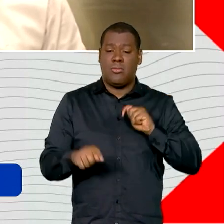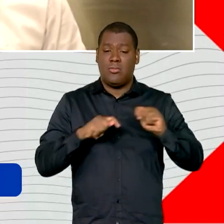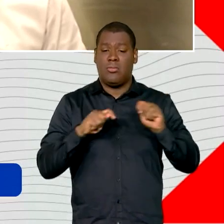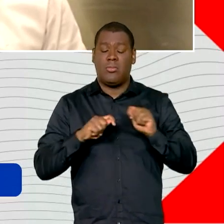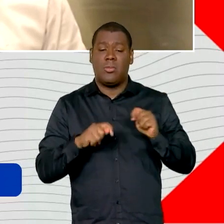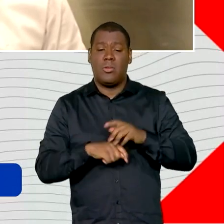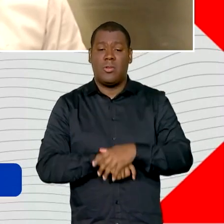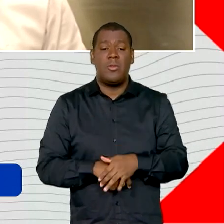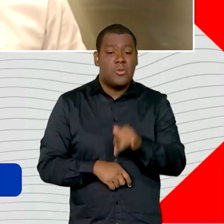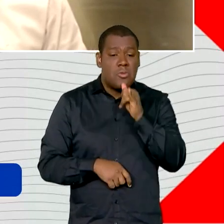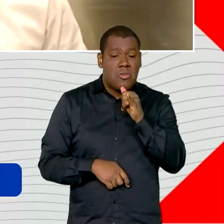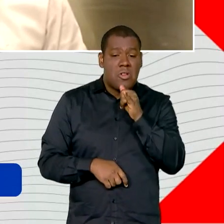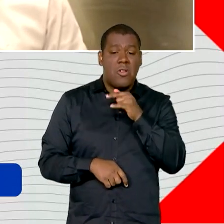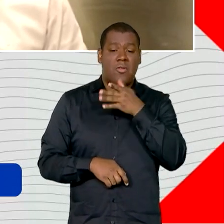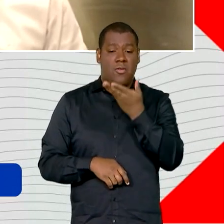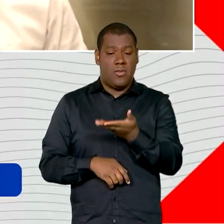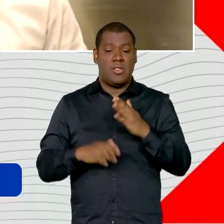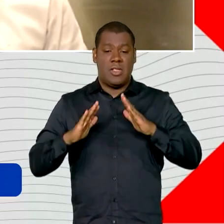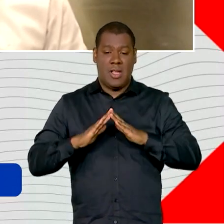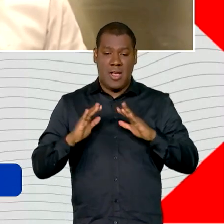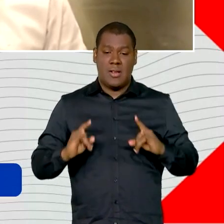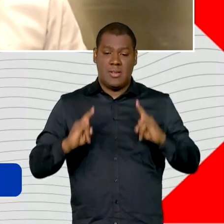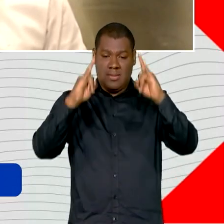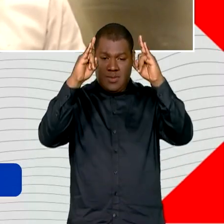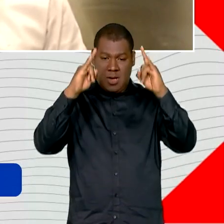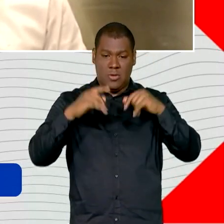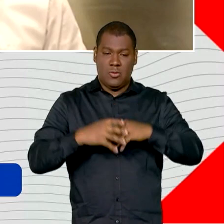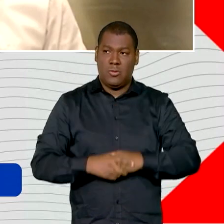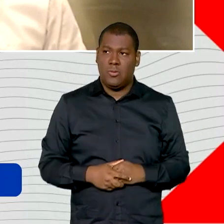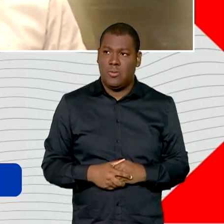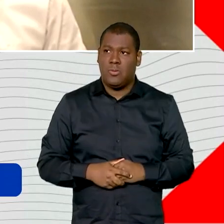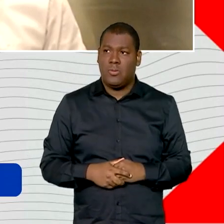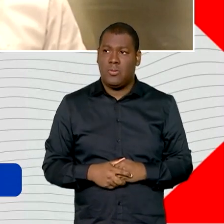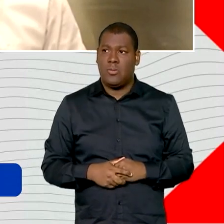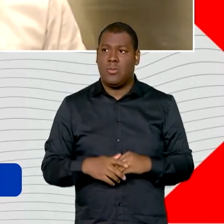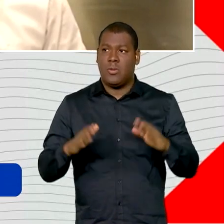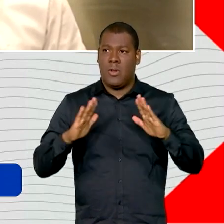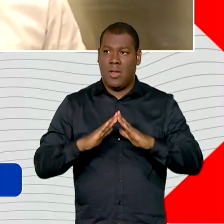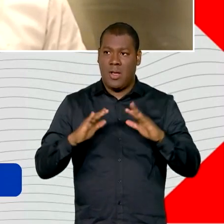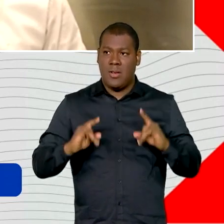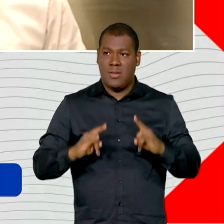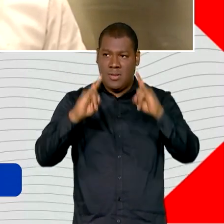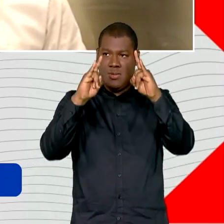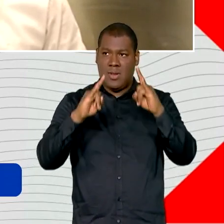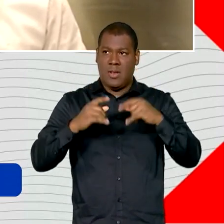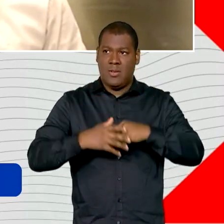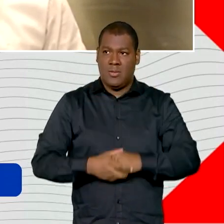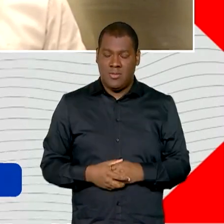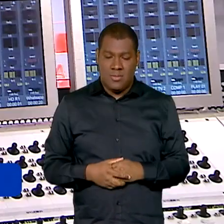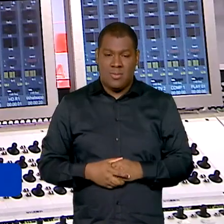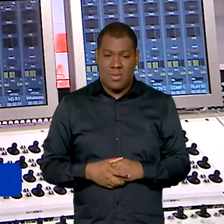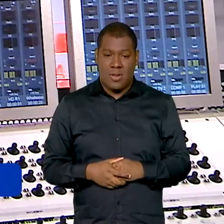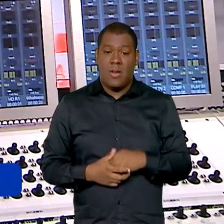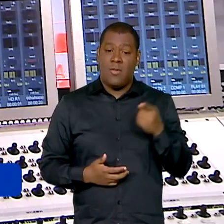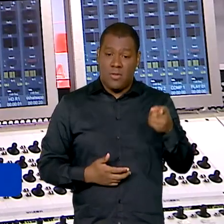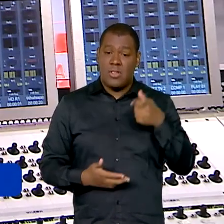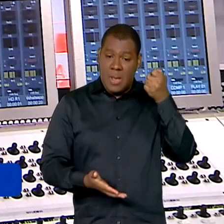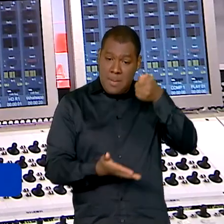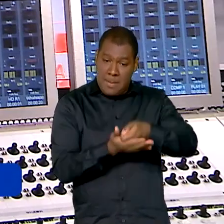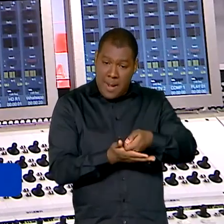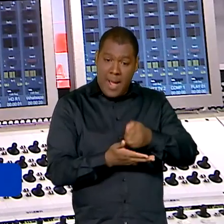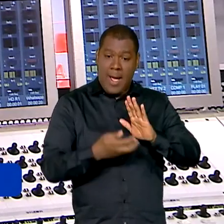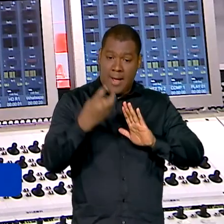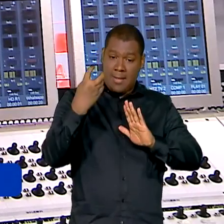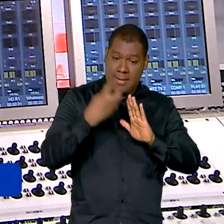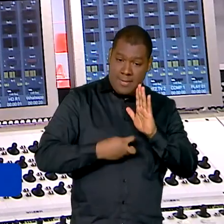Você mora em um prédio de apartamentos, um edifício. Lá tem uma taxa de condomínio, não é? Sim. Se, vamos supor que